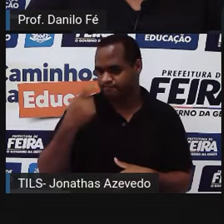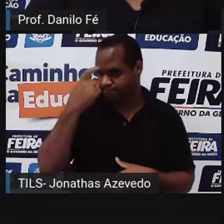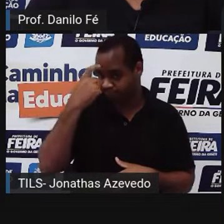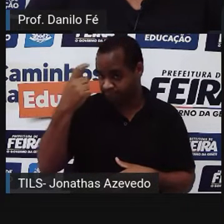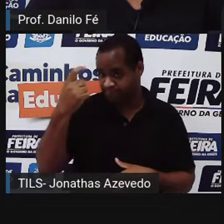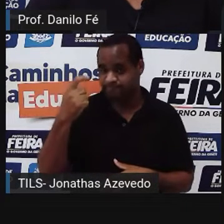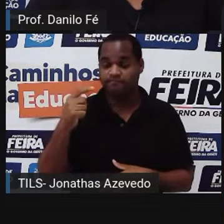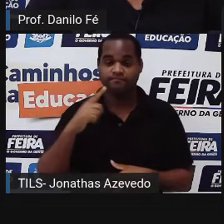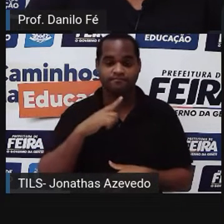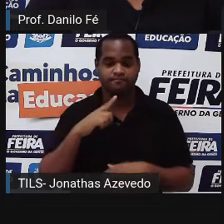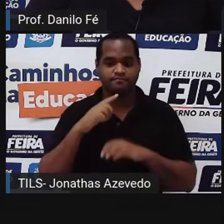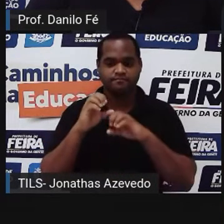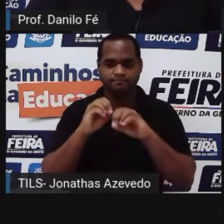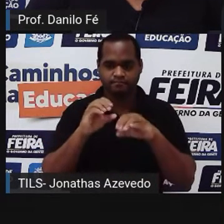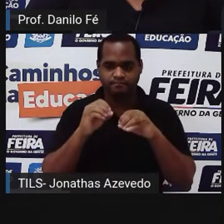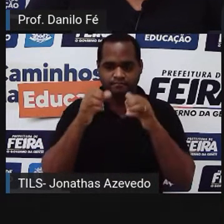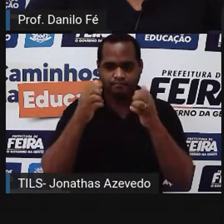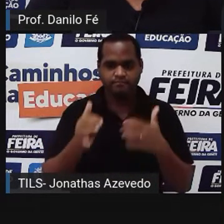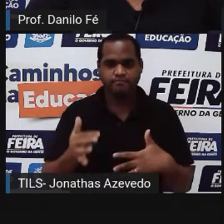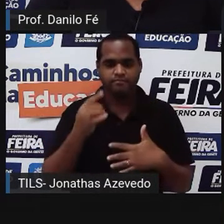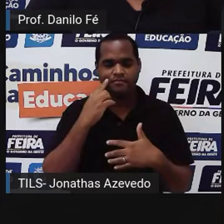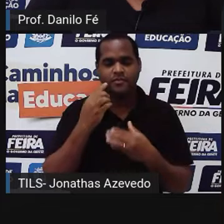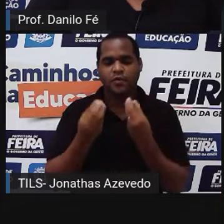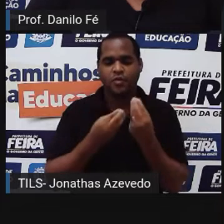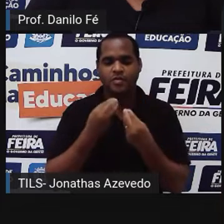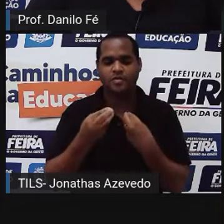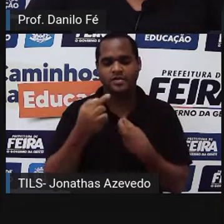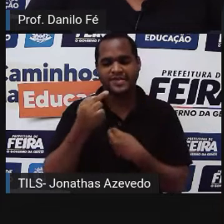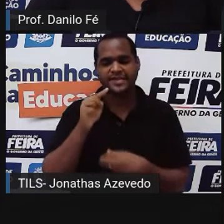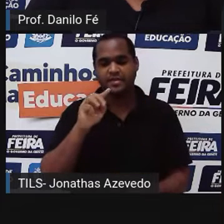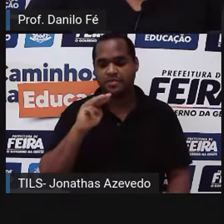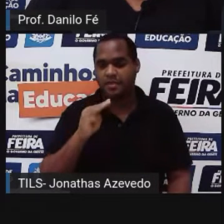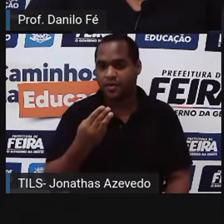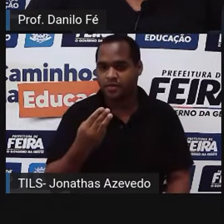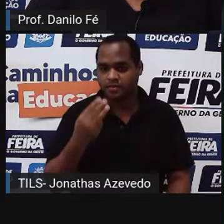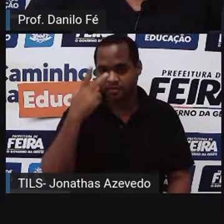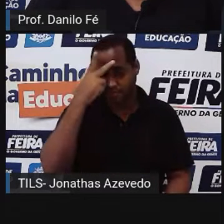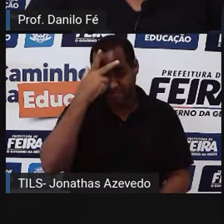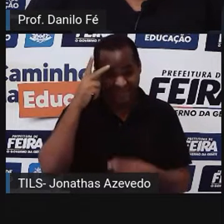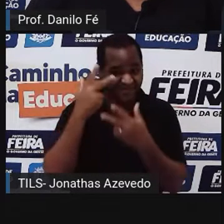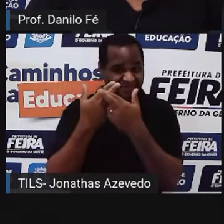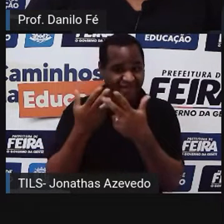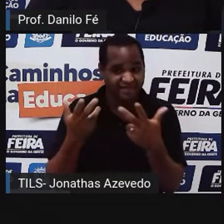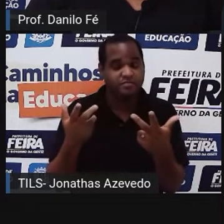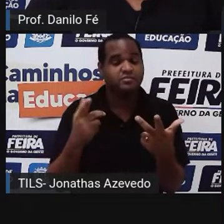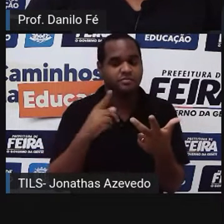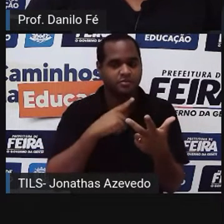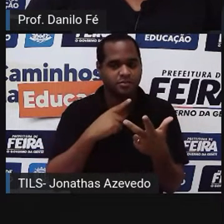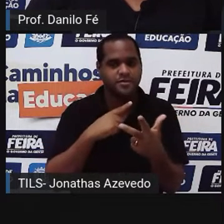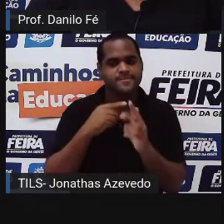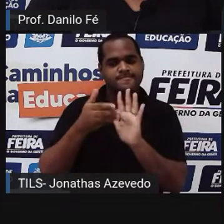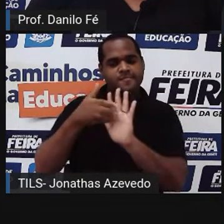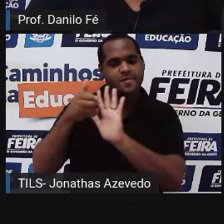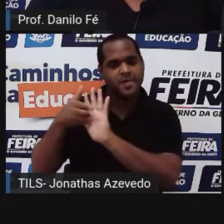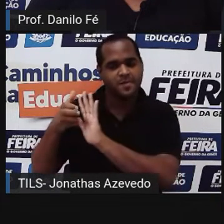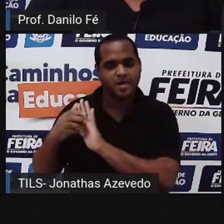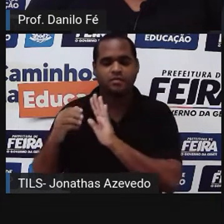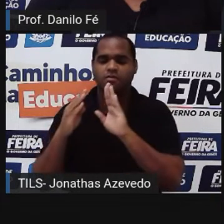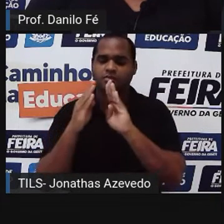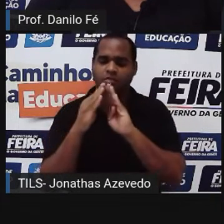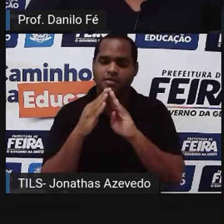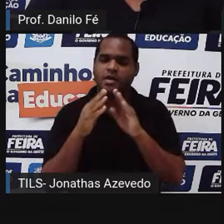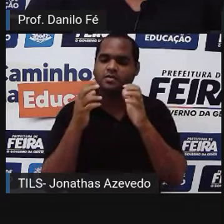ensinava. Há quem fale que 7 milhões de pessoas foram retiradas de suas